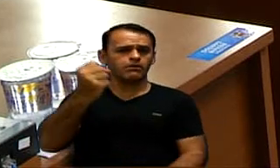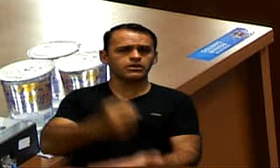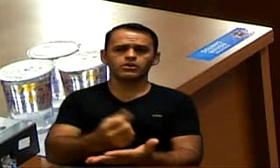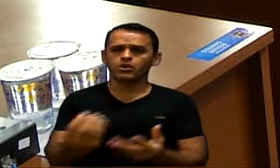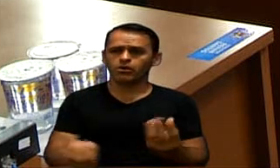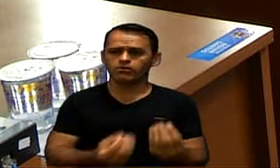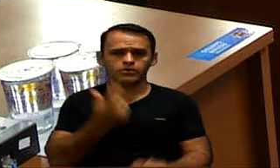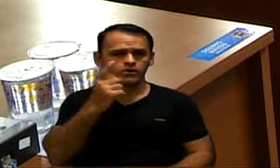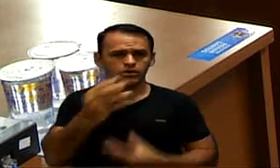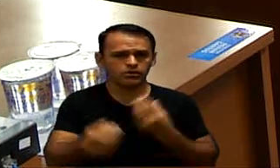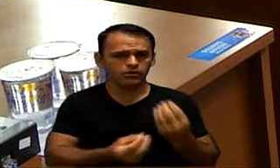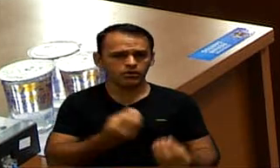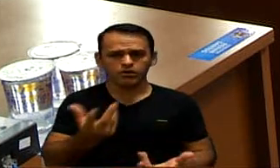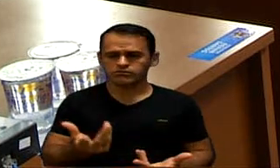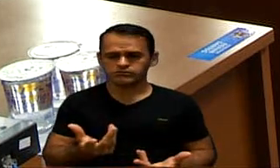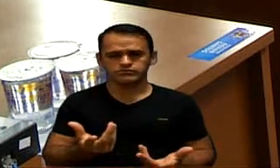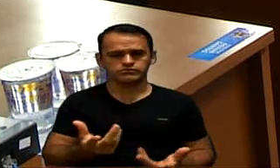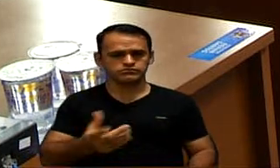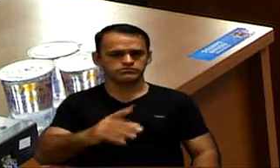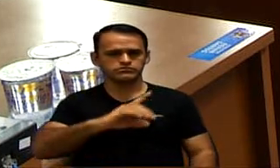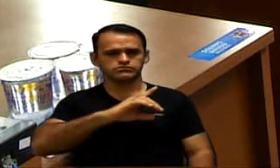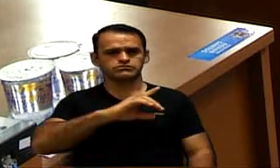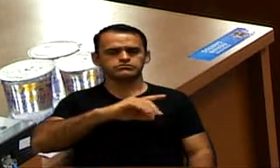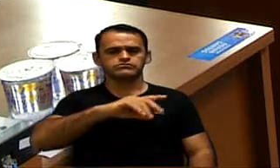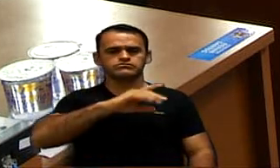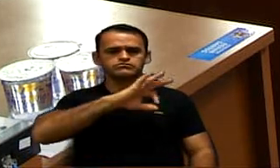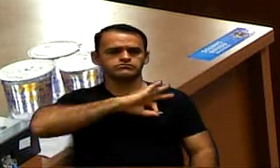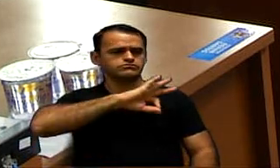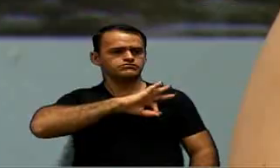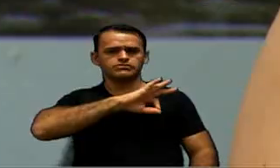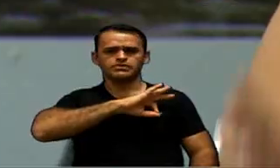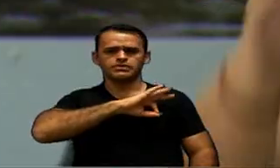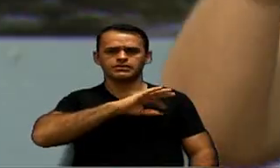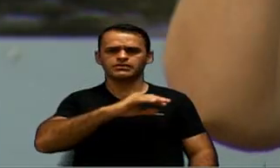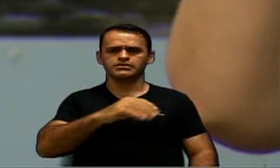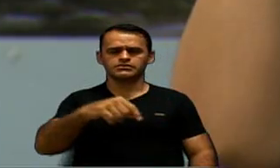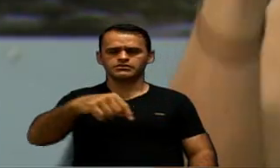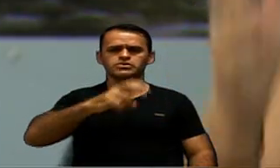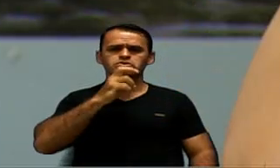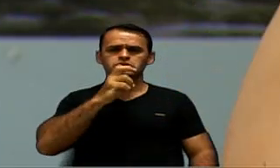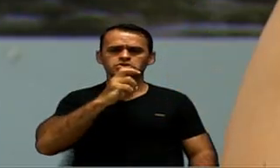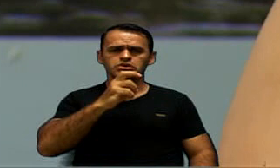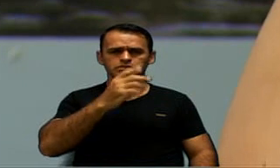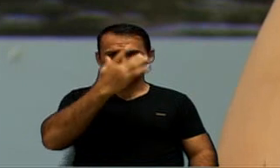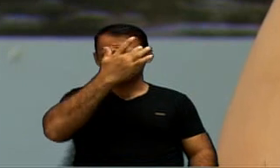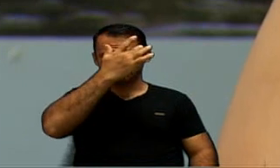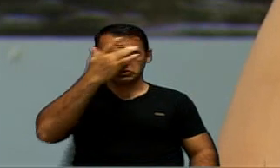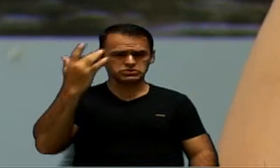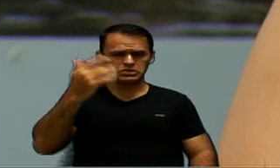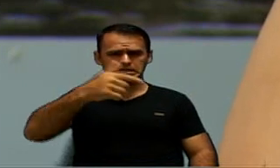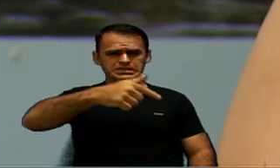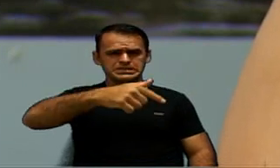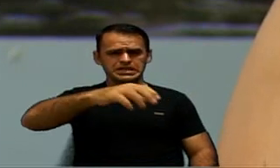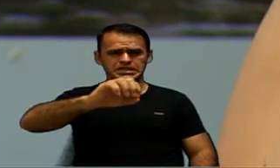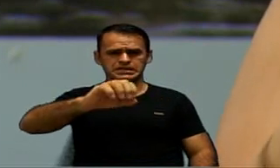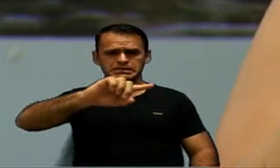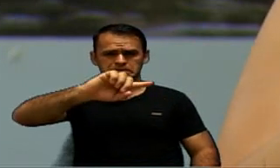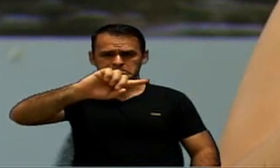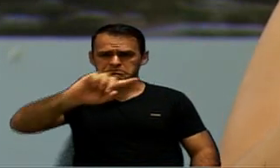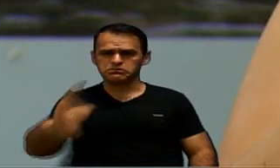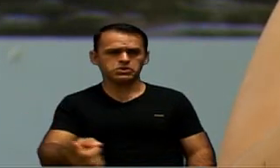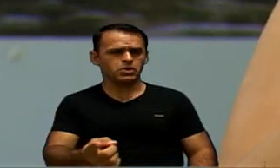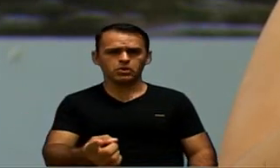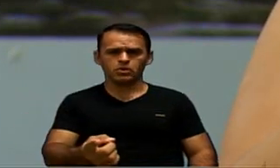nos plantões policiais, que Sorocaba só tem um. Imagina uma cidade com 600, quase 670 mil, já estamos?